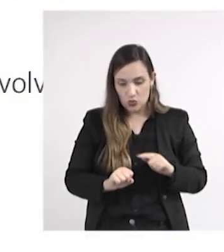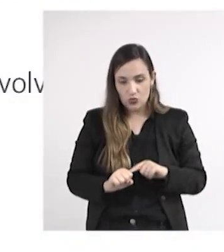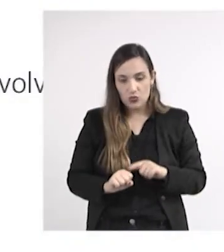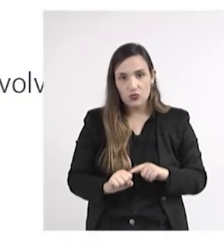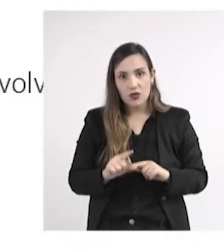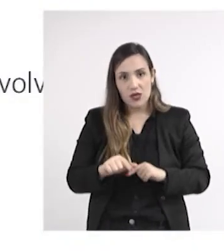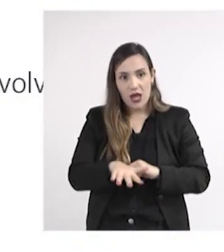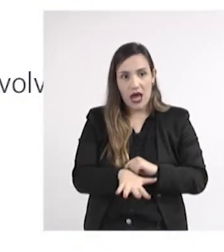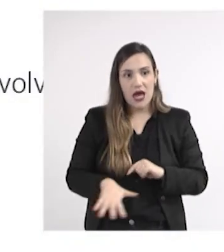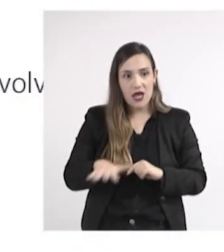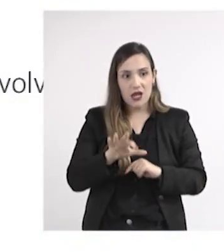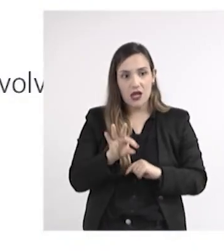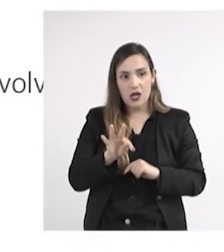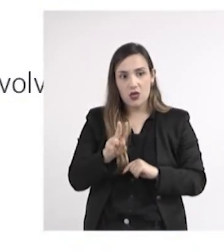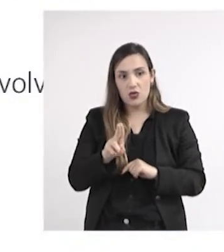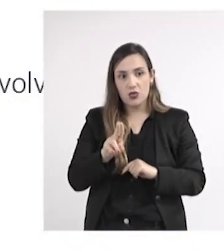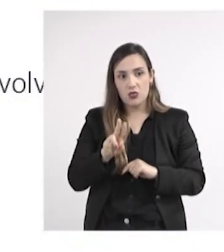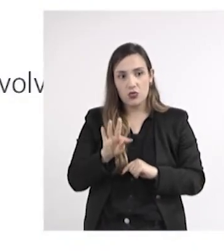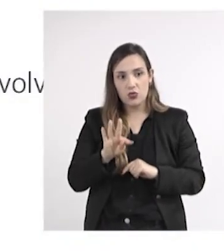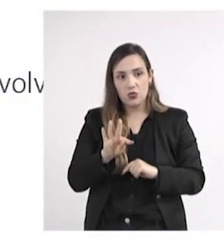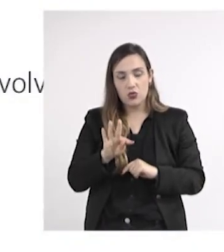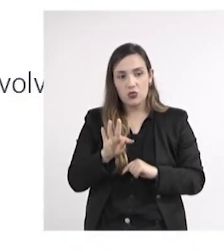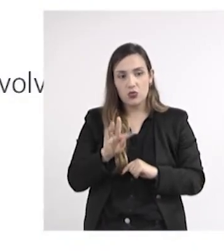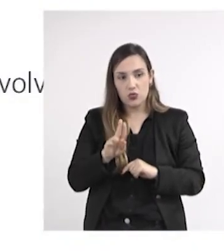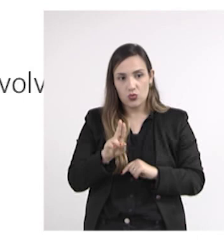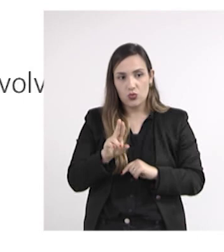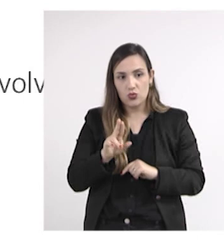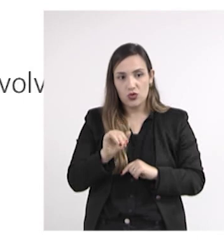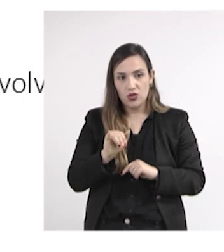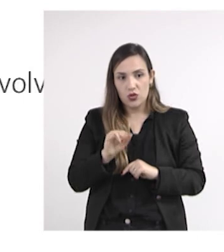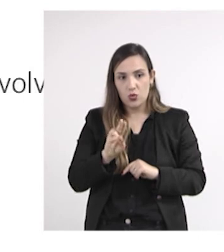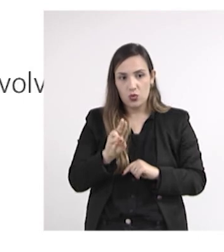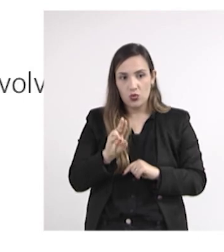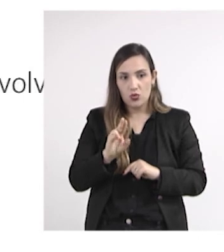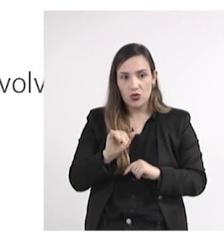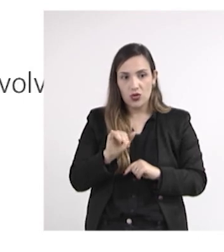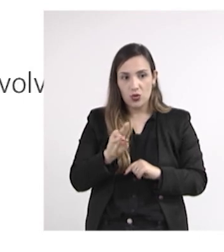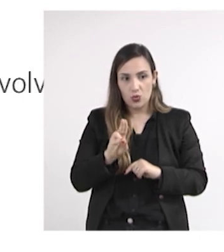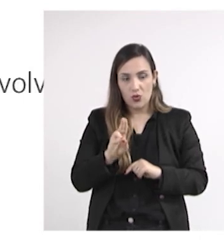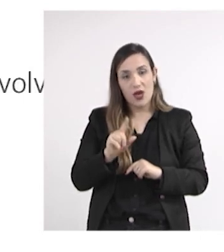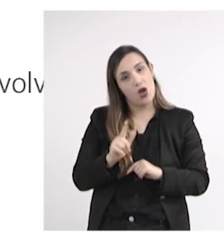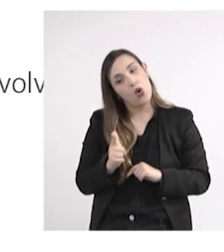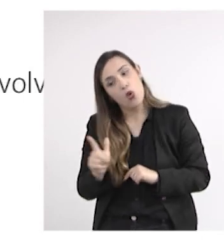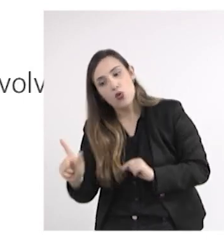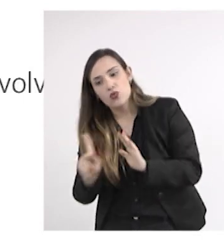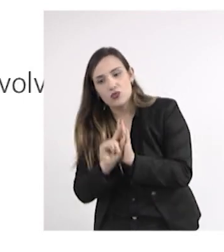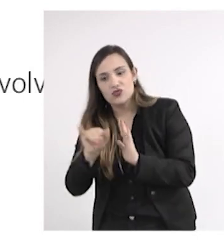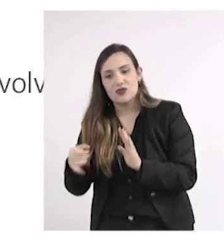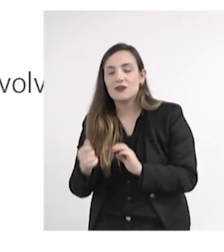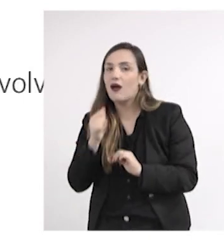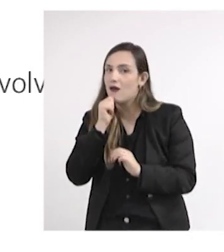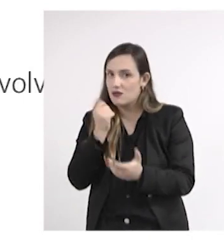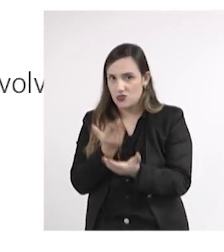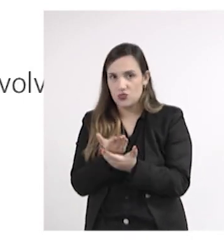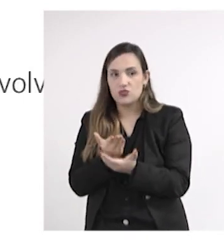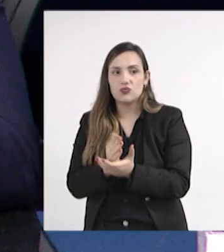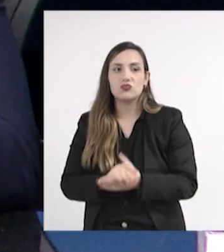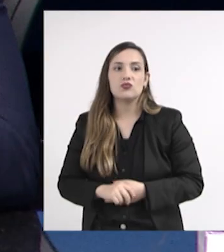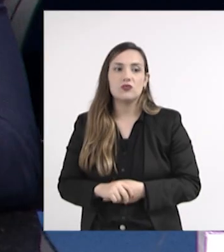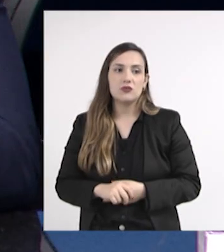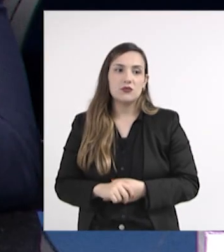Tuiuiu, é englobado em um outro projeto que está em fase de estudos pela